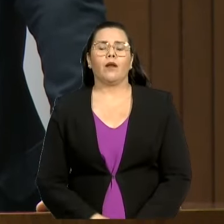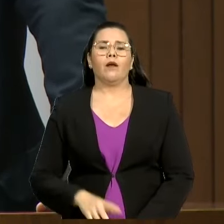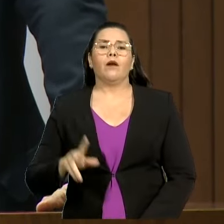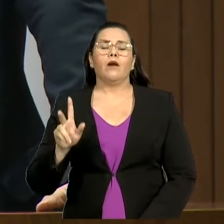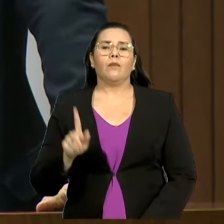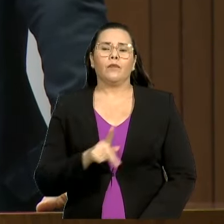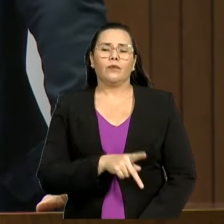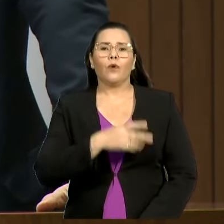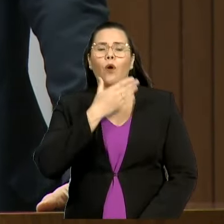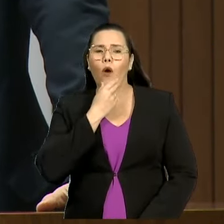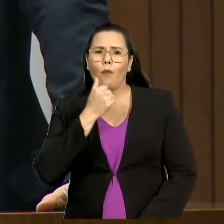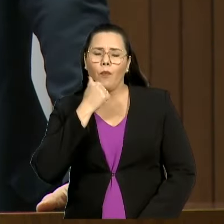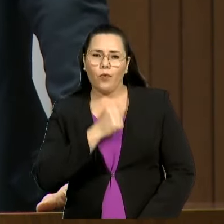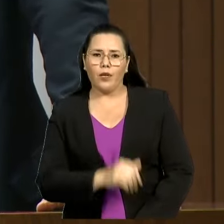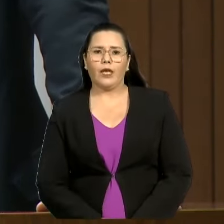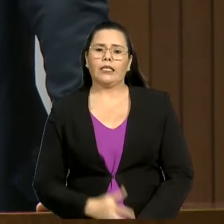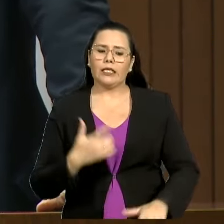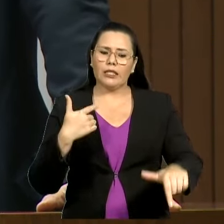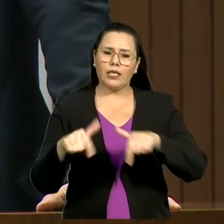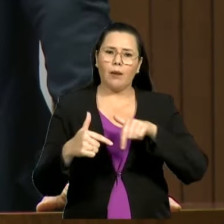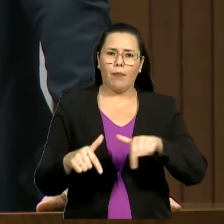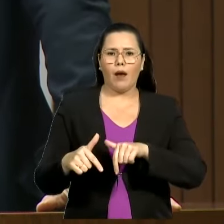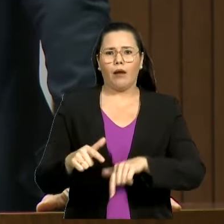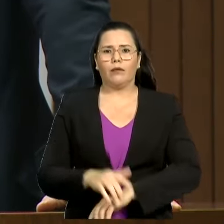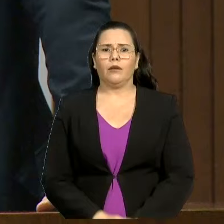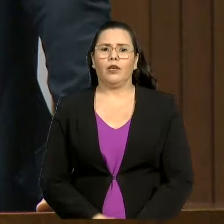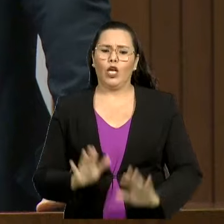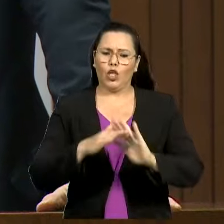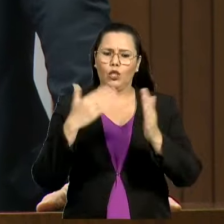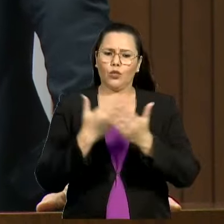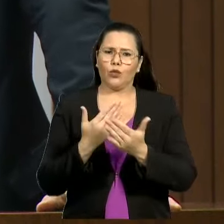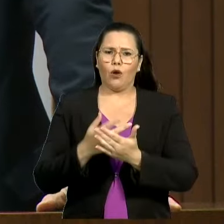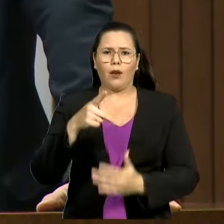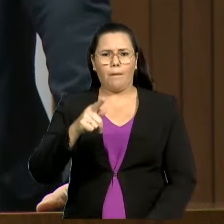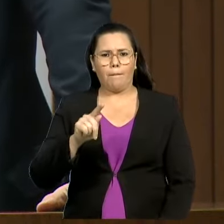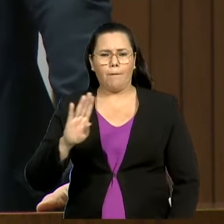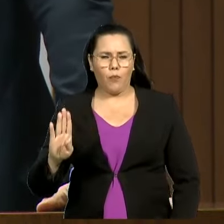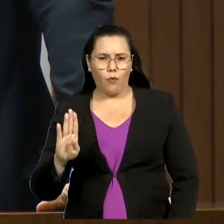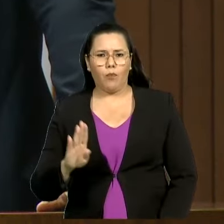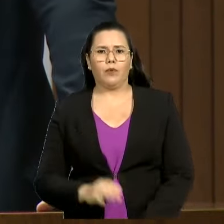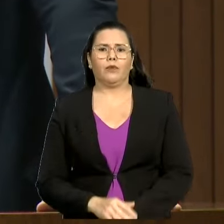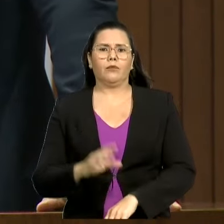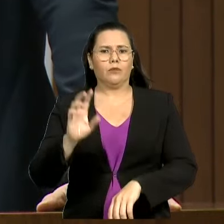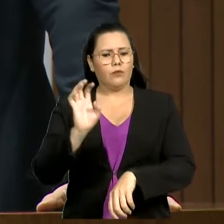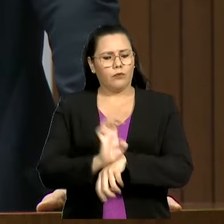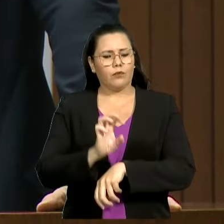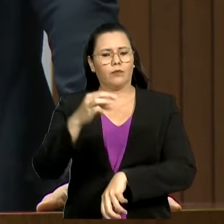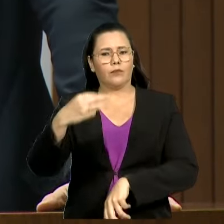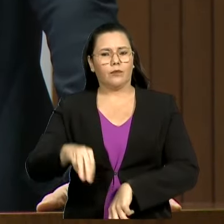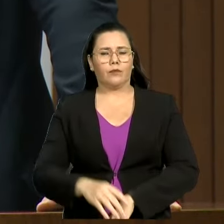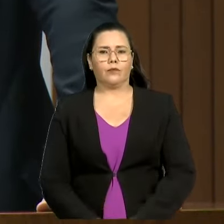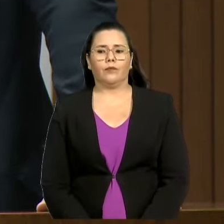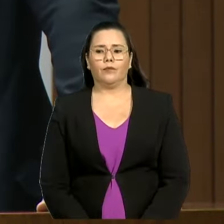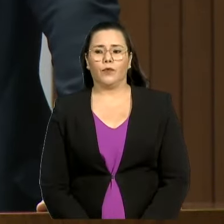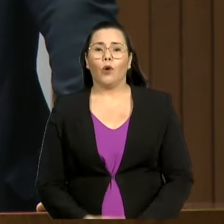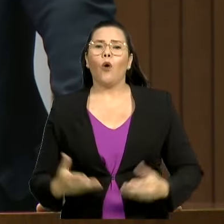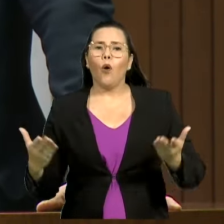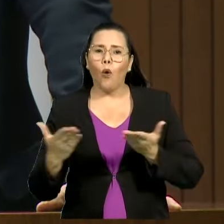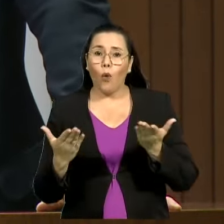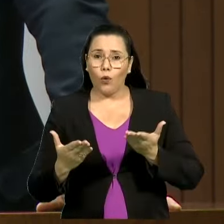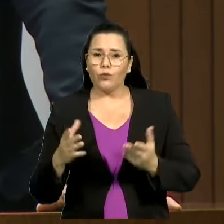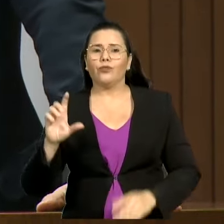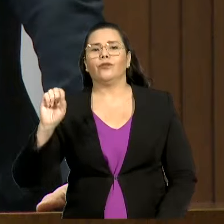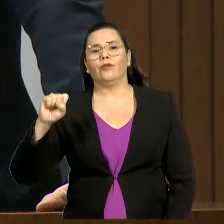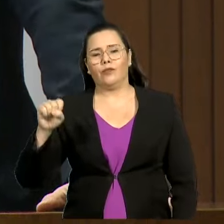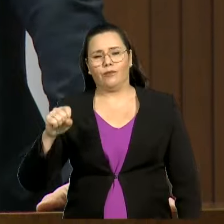do Maranhão, que integram ou integraram a rede pública estadual de ensino. Hoje sim, um grande